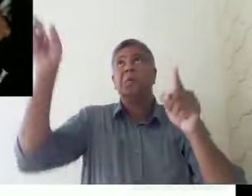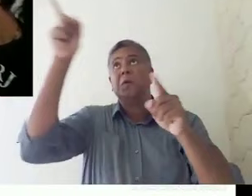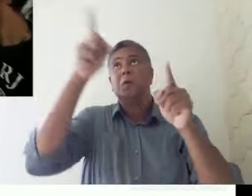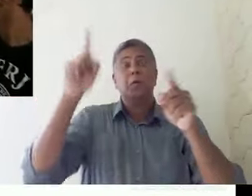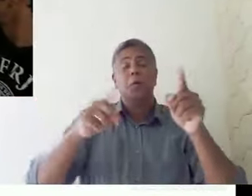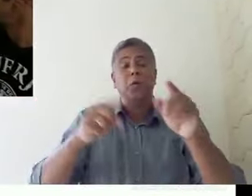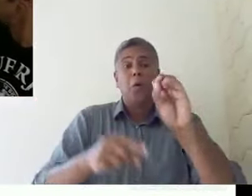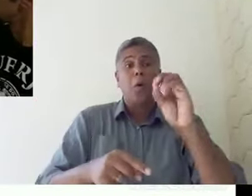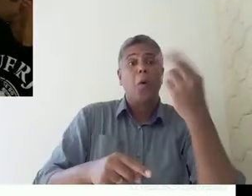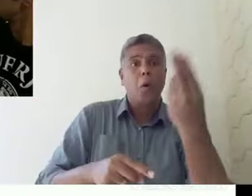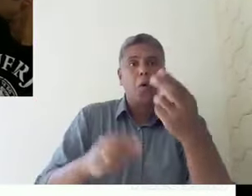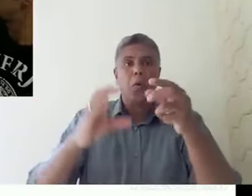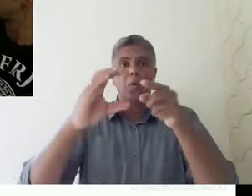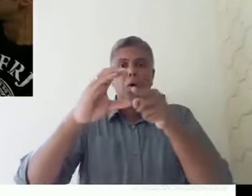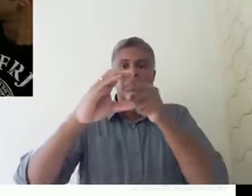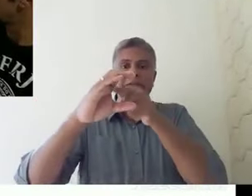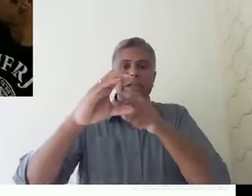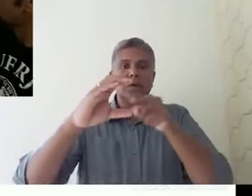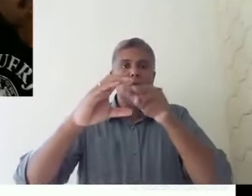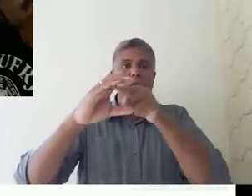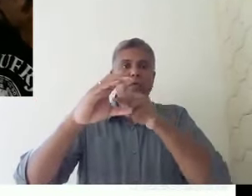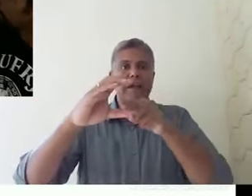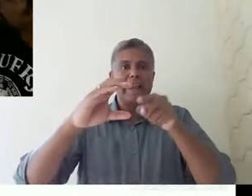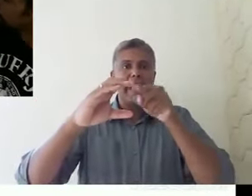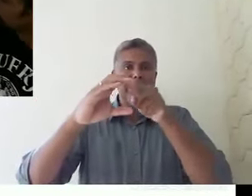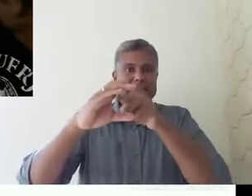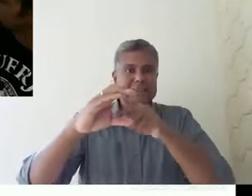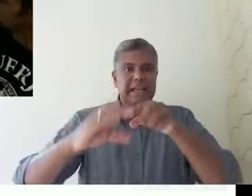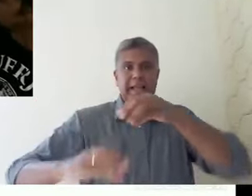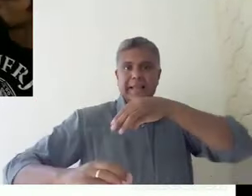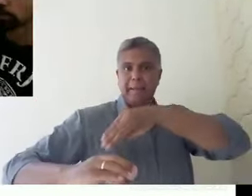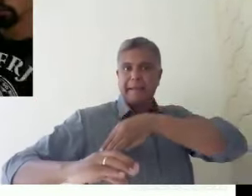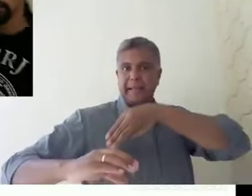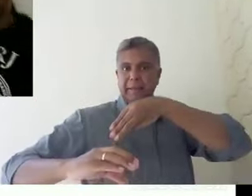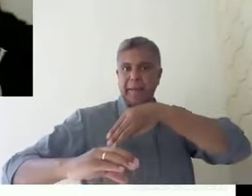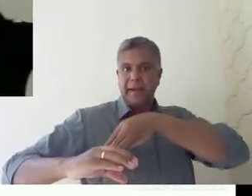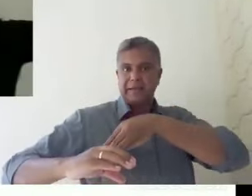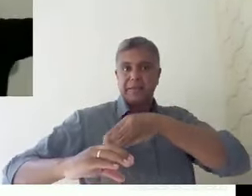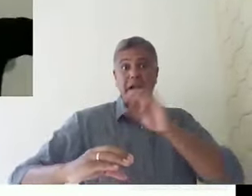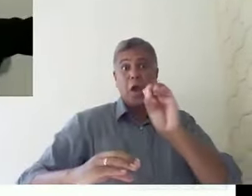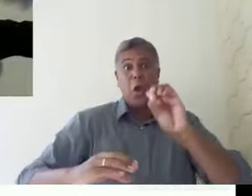matemática. E o sentido é para